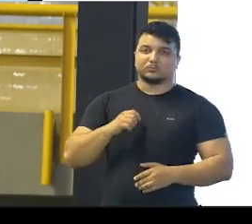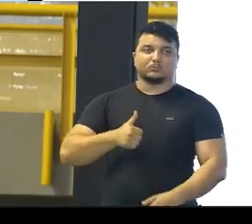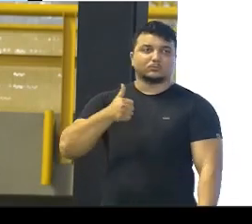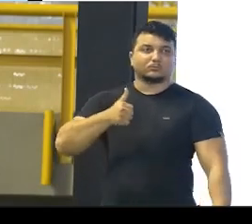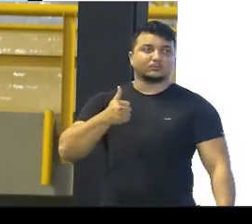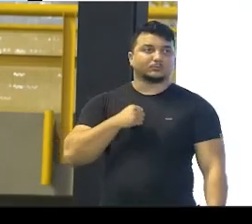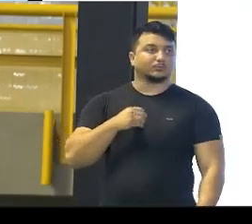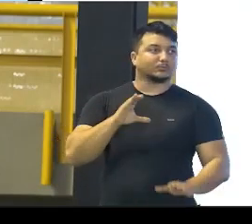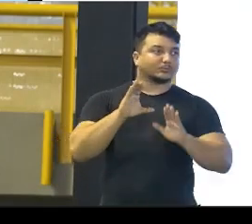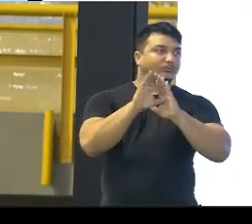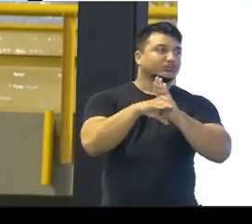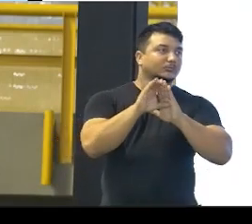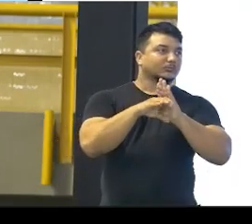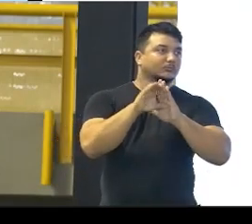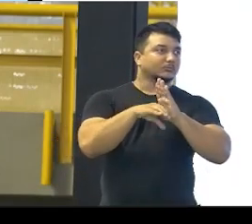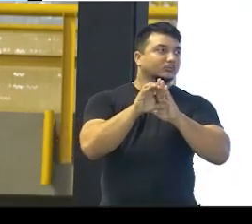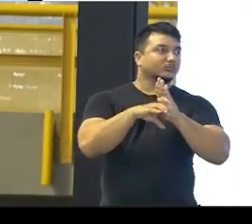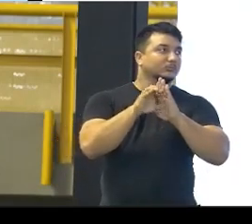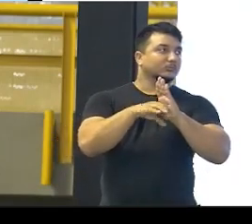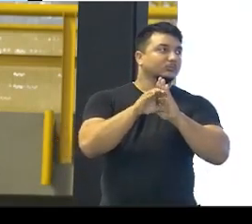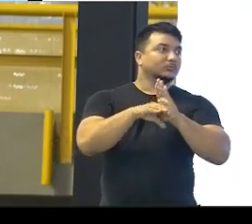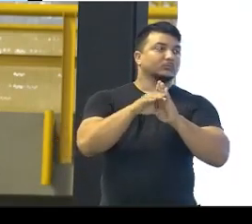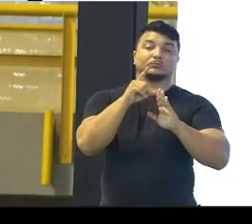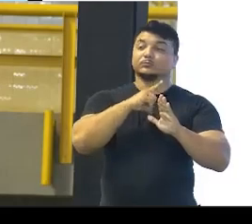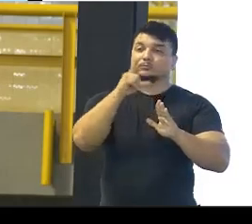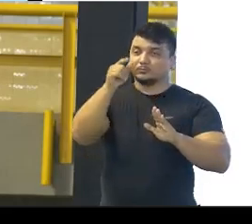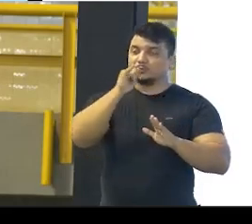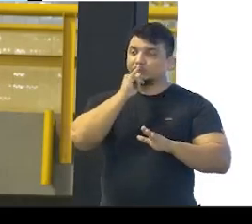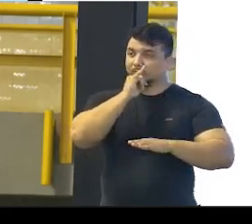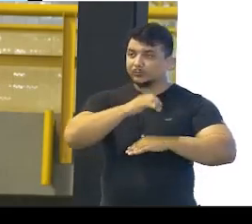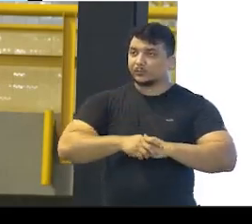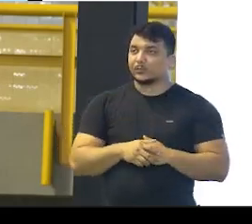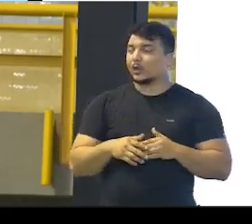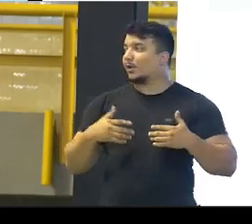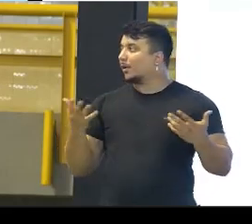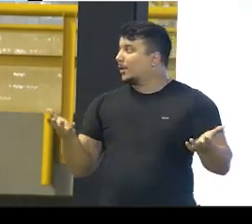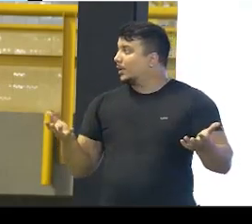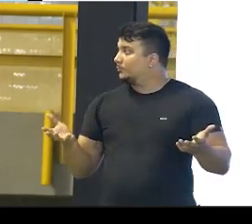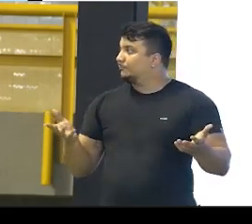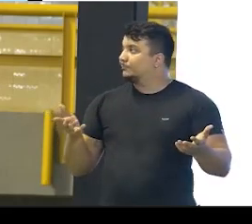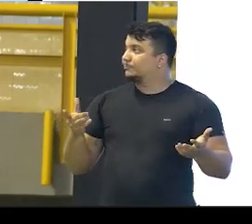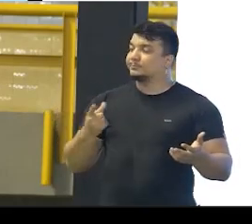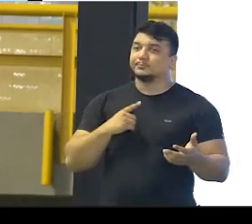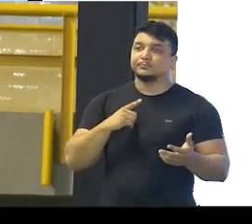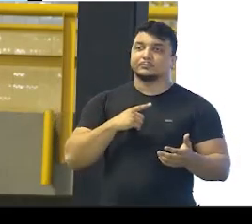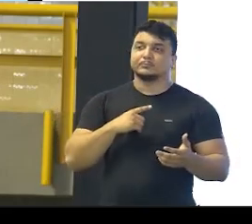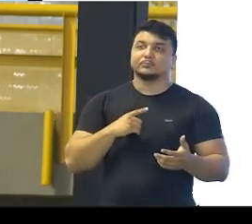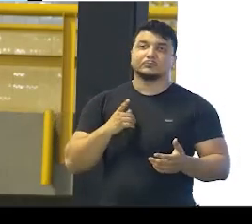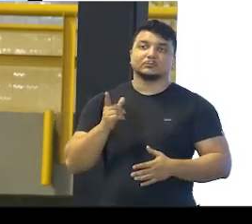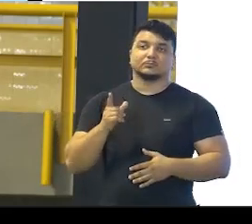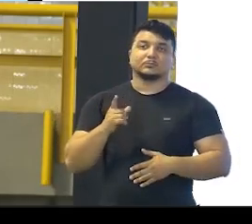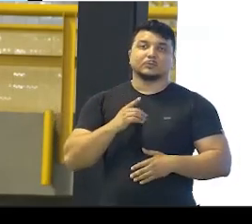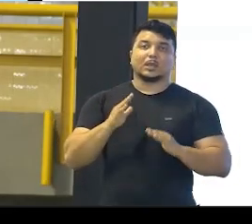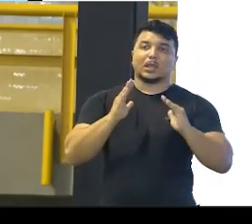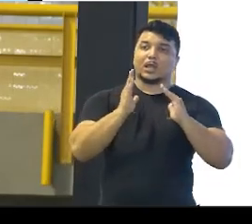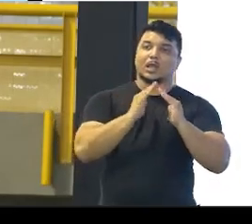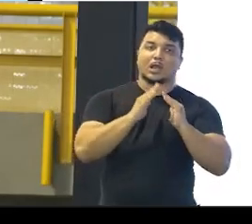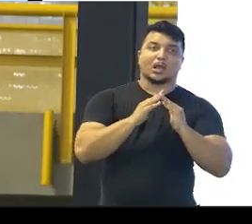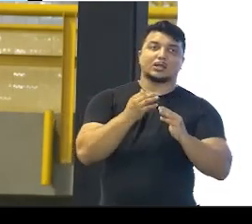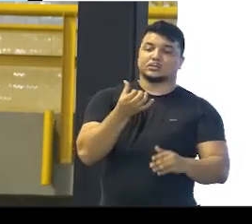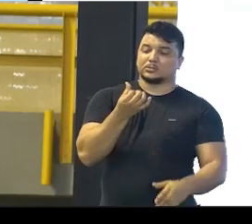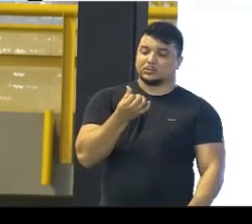alunos que se diferenciam dos demais. Vamos lá? Para o alto e avante. Vamos agora falar de outro assunto gostoso,